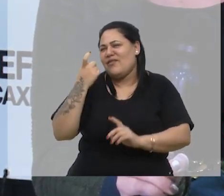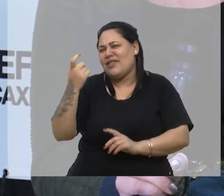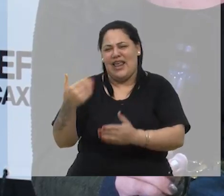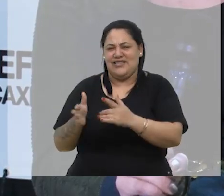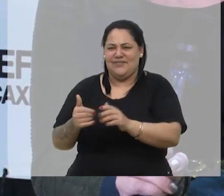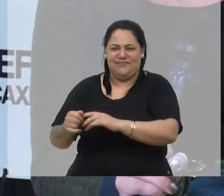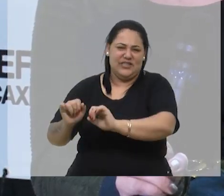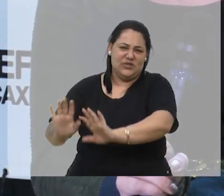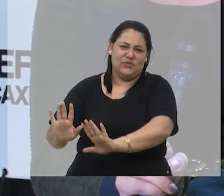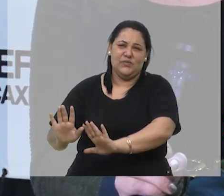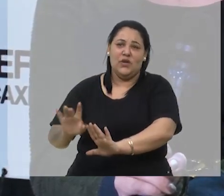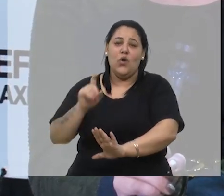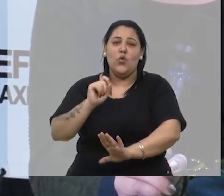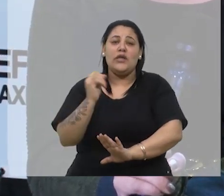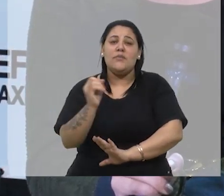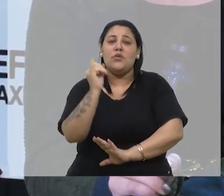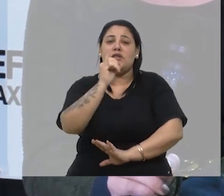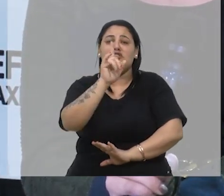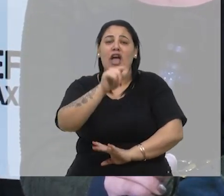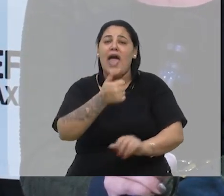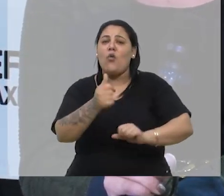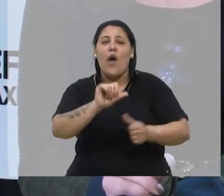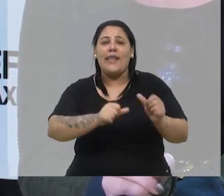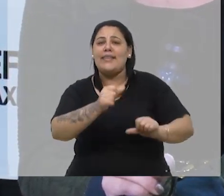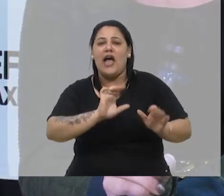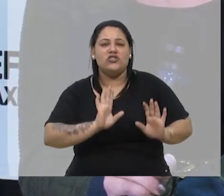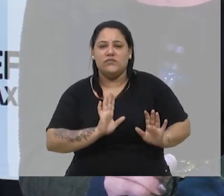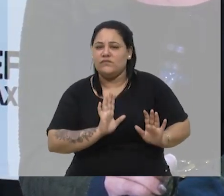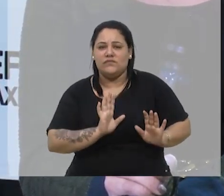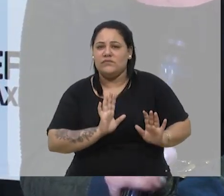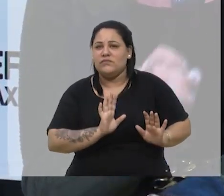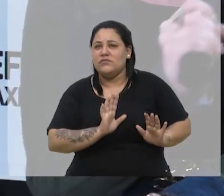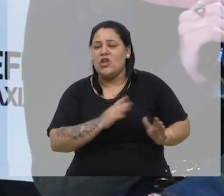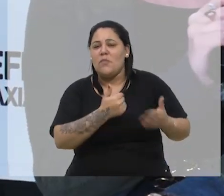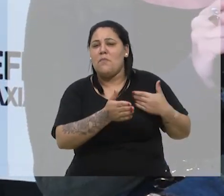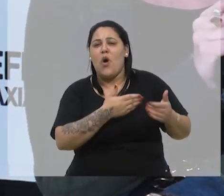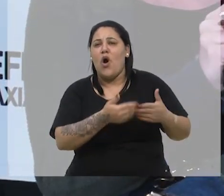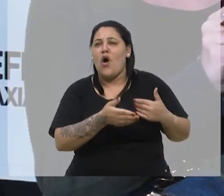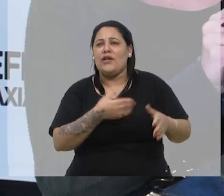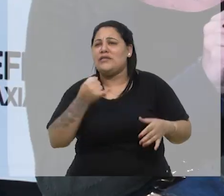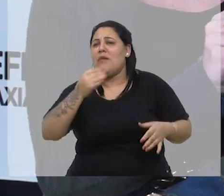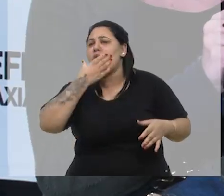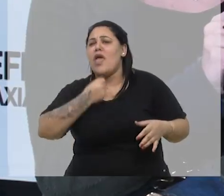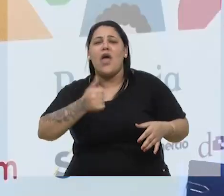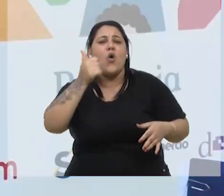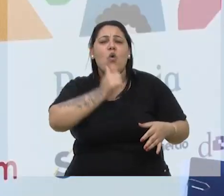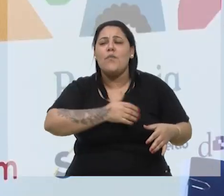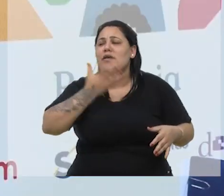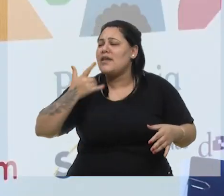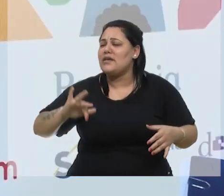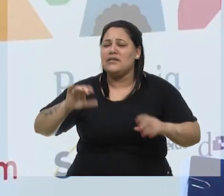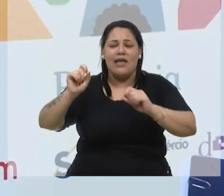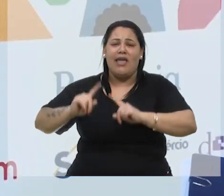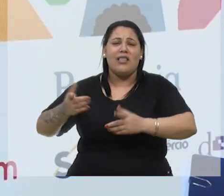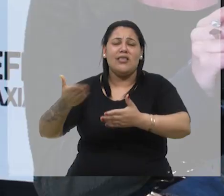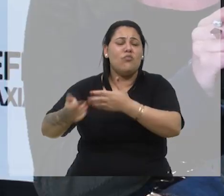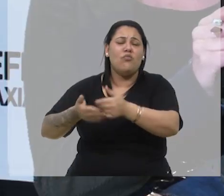Todo o processo, aquele de um dia, outro dia, não era o avião que estava